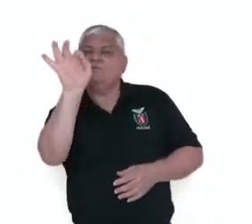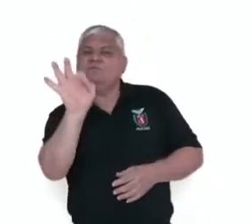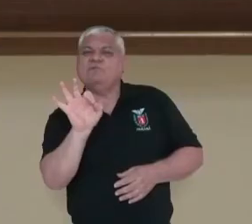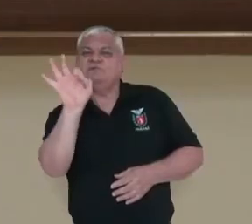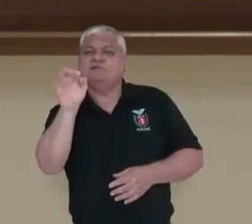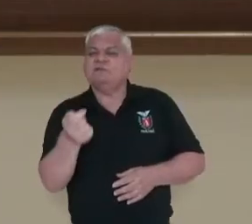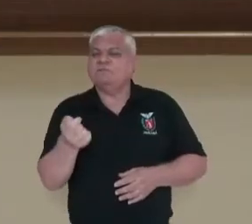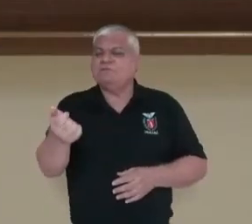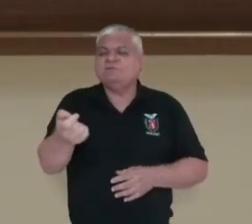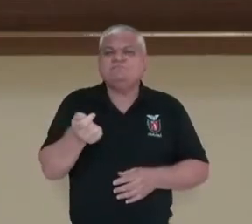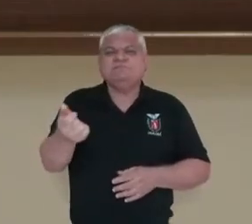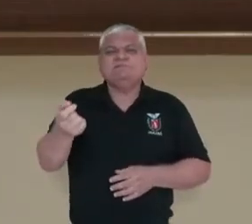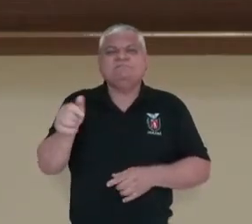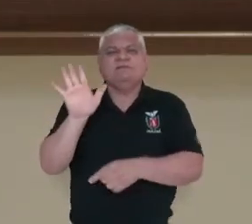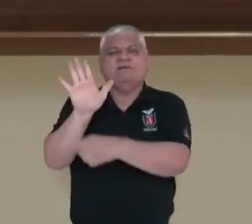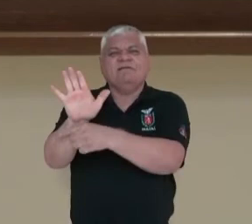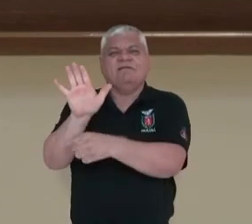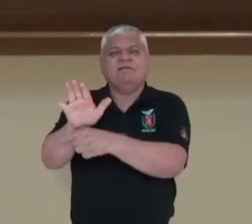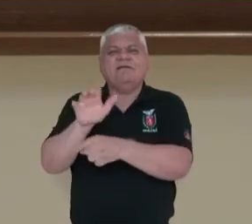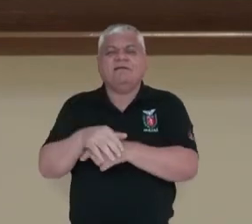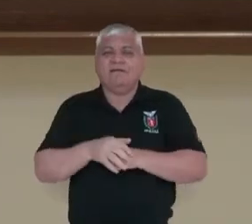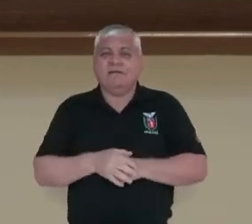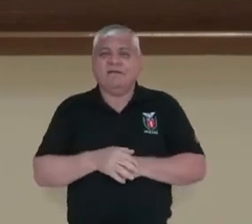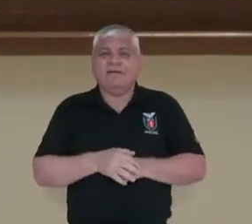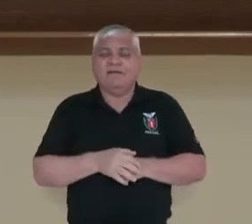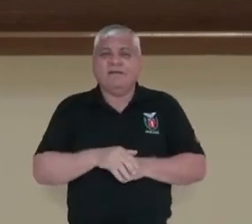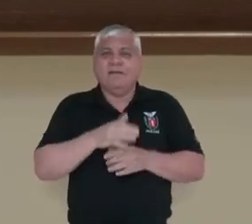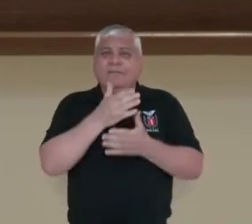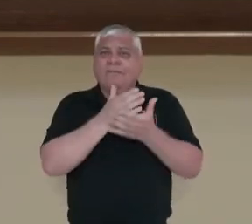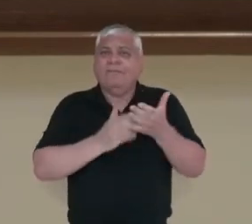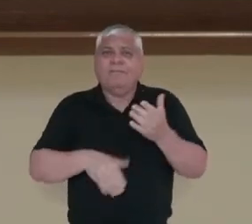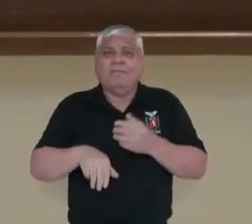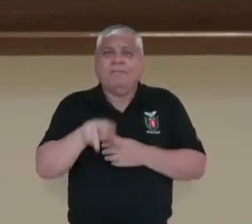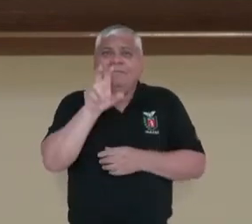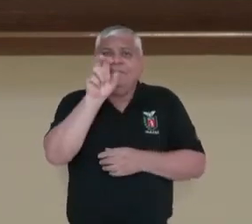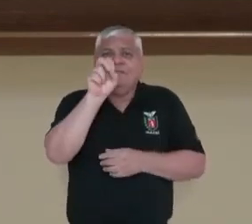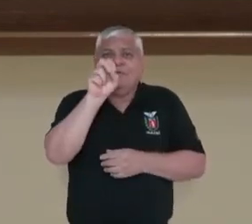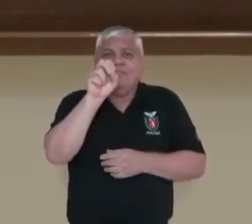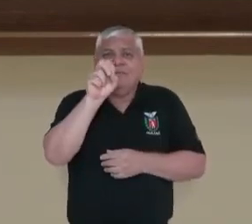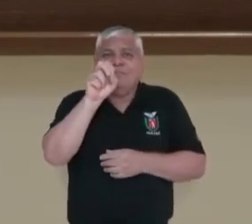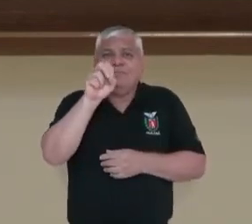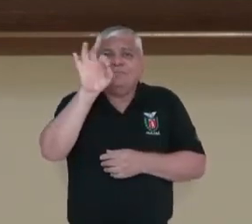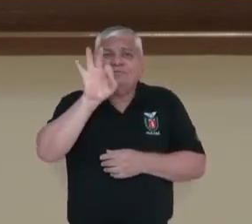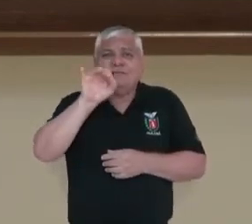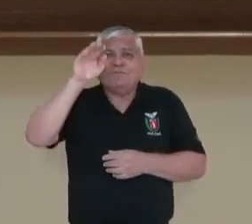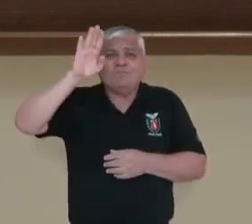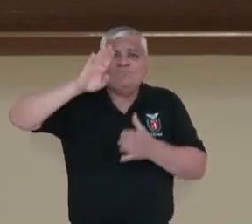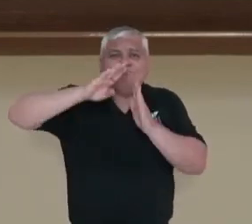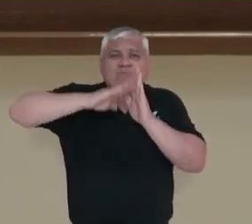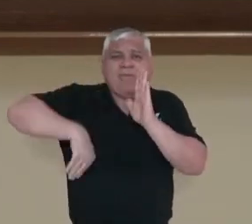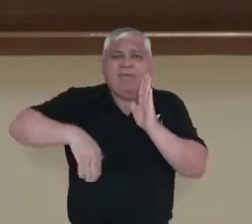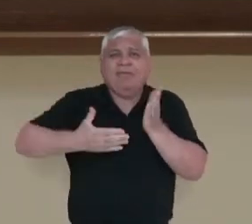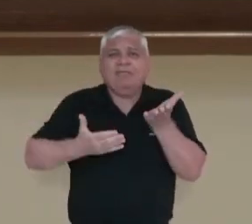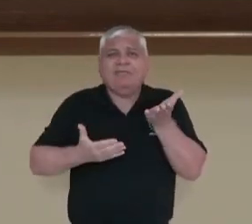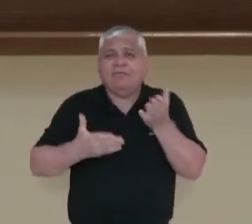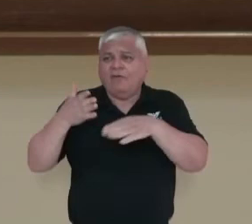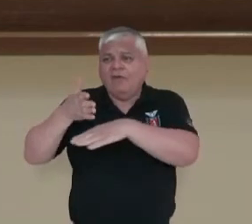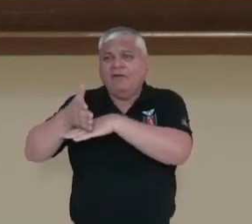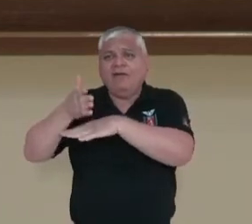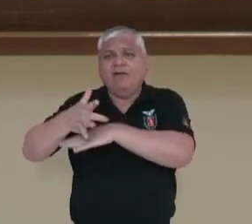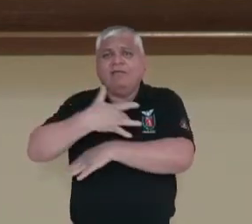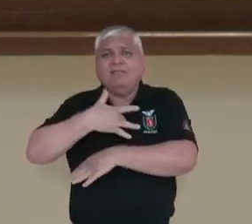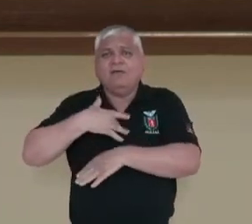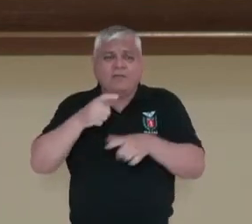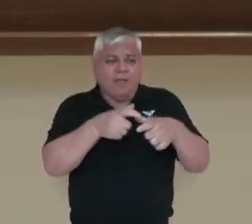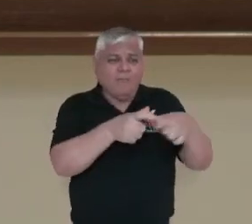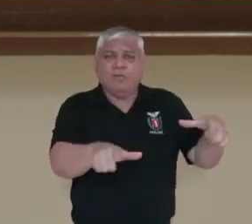atendida. Veja, pessoal, menos da metade da população tinha acesso à saúde. E saúde não está na Constituição como direito